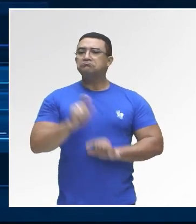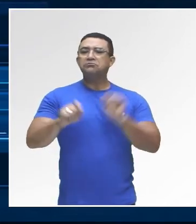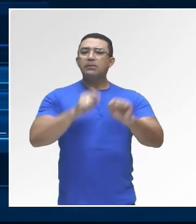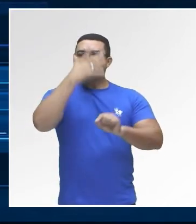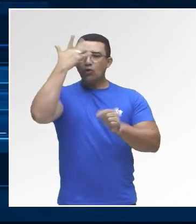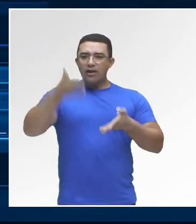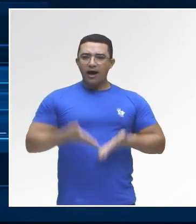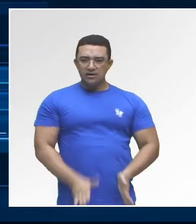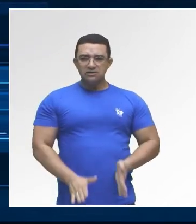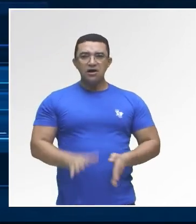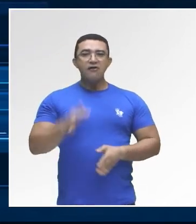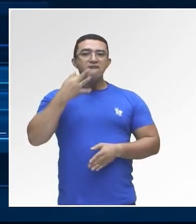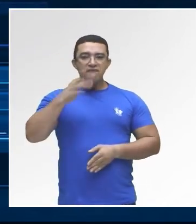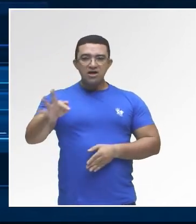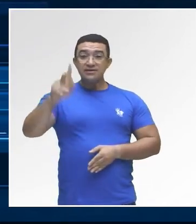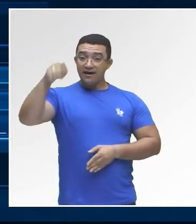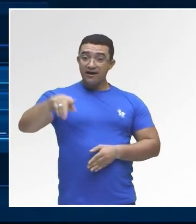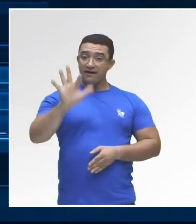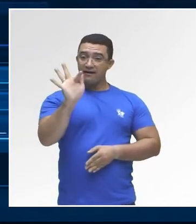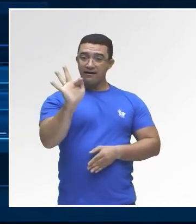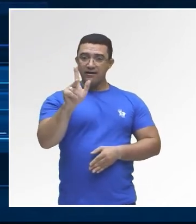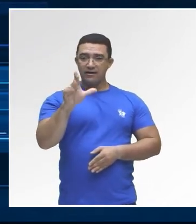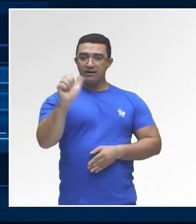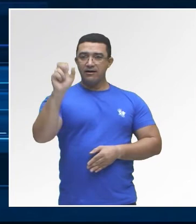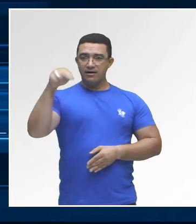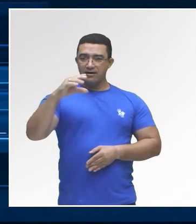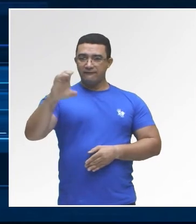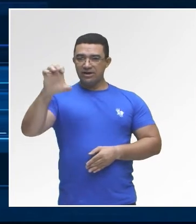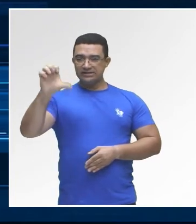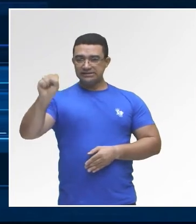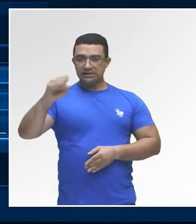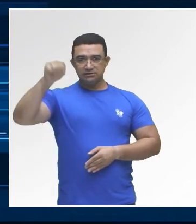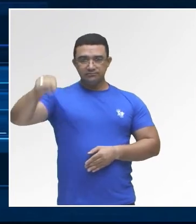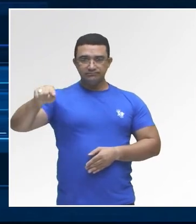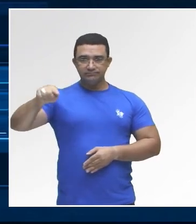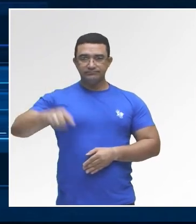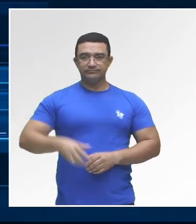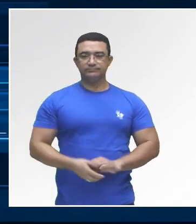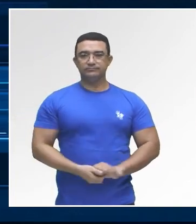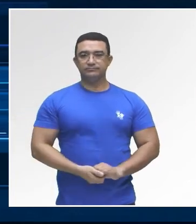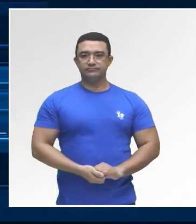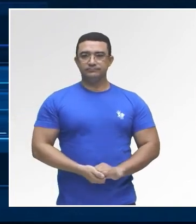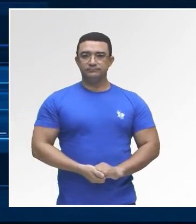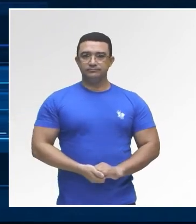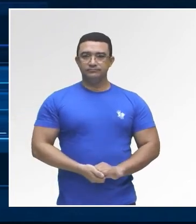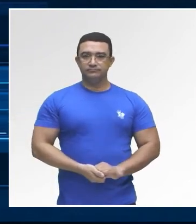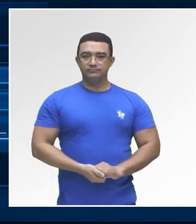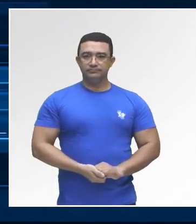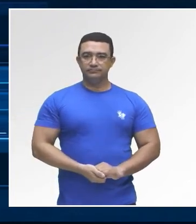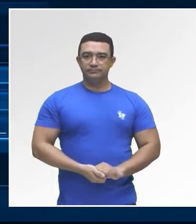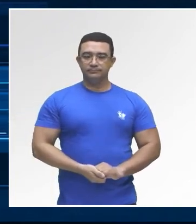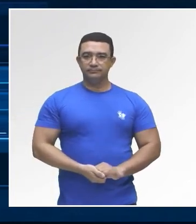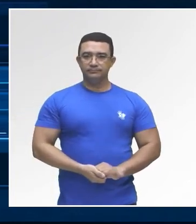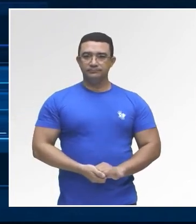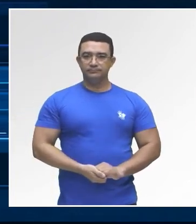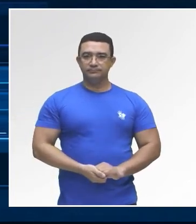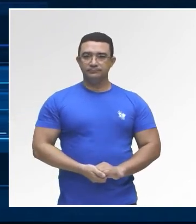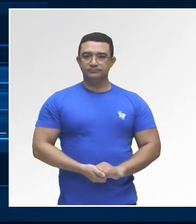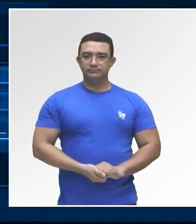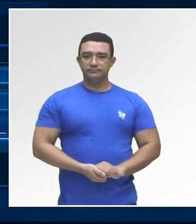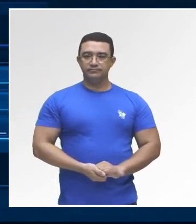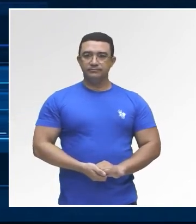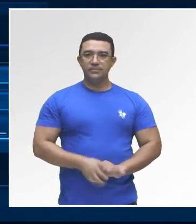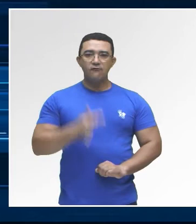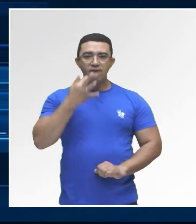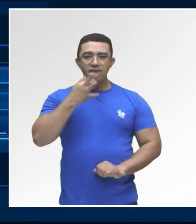na França é French, French. Francês ou francesa. Então, France,